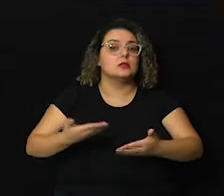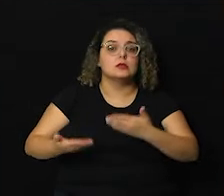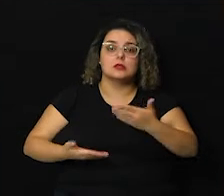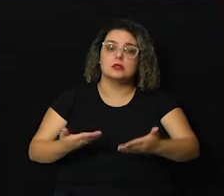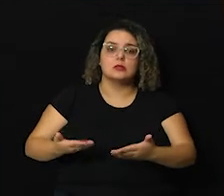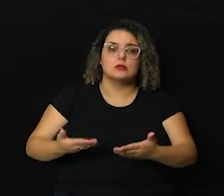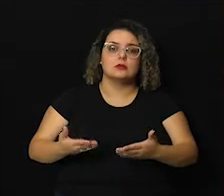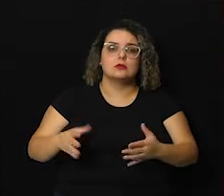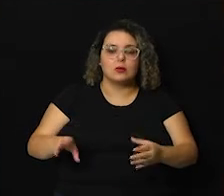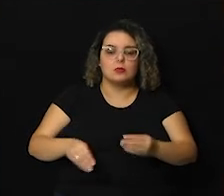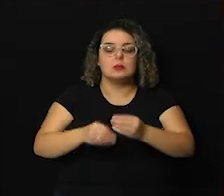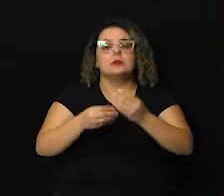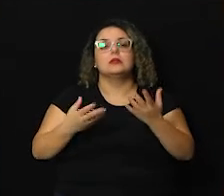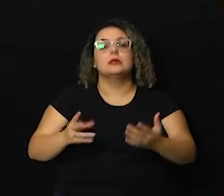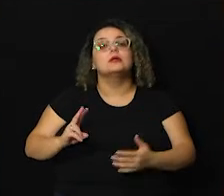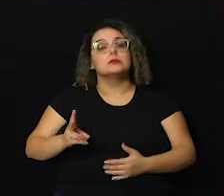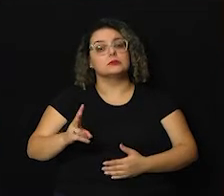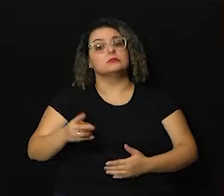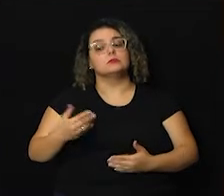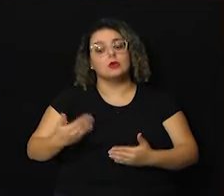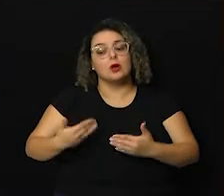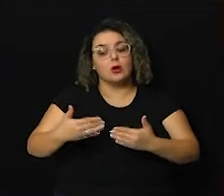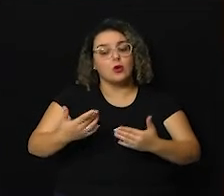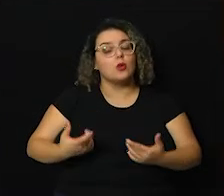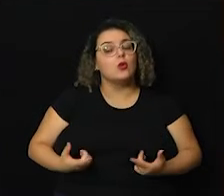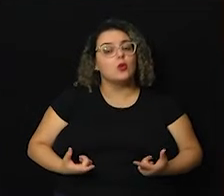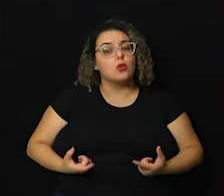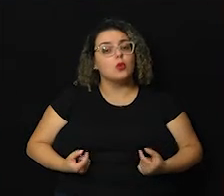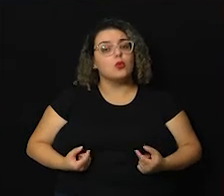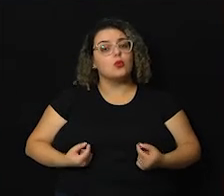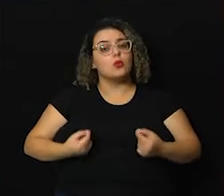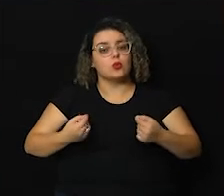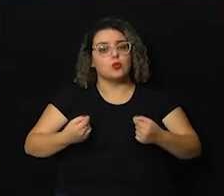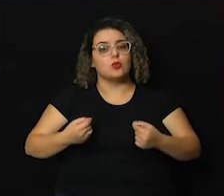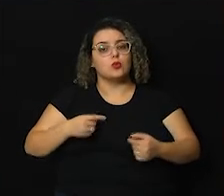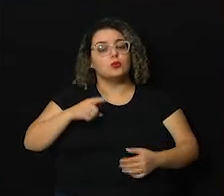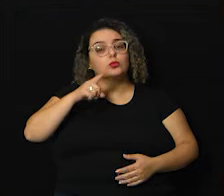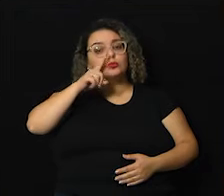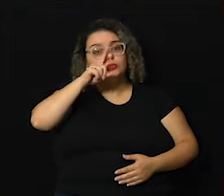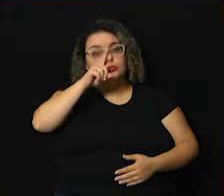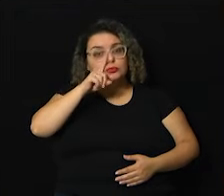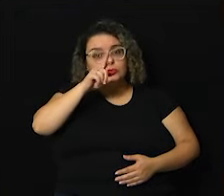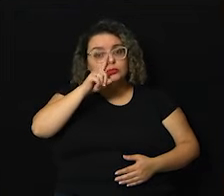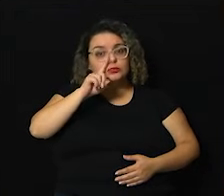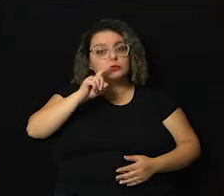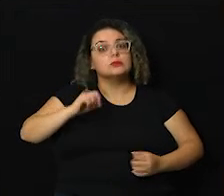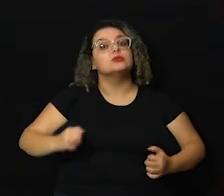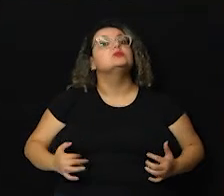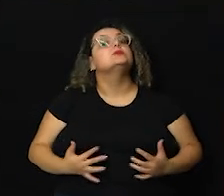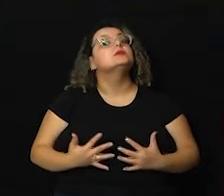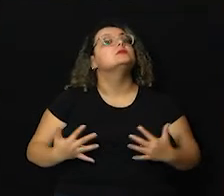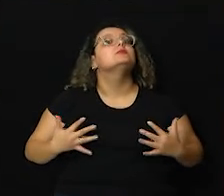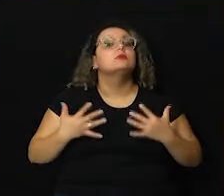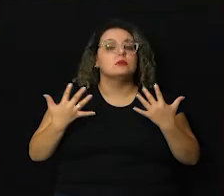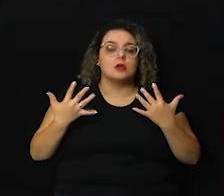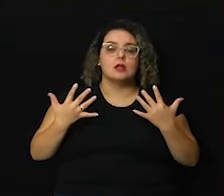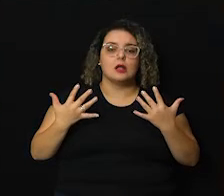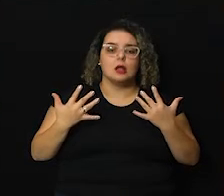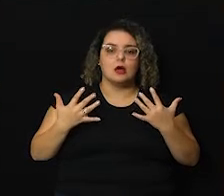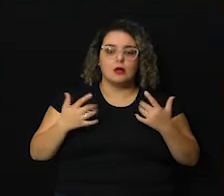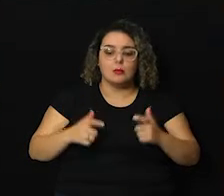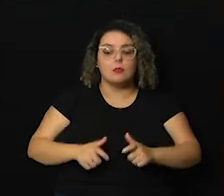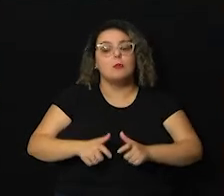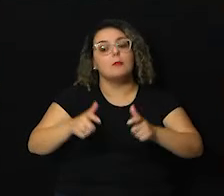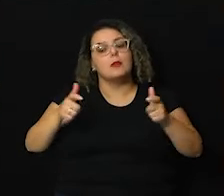tratamento complementar. Mas toda vez que a gente está diante de um tumor que o risco de ter metástase é